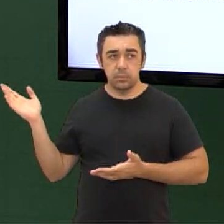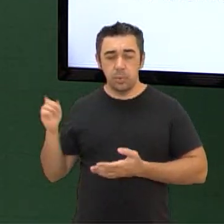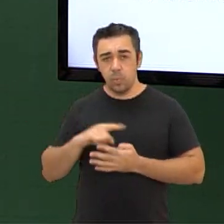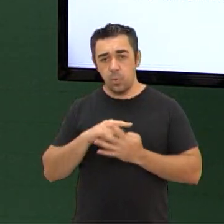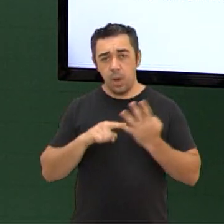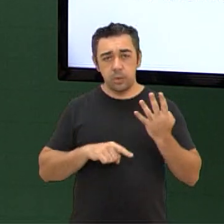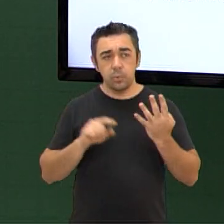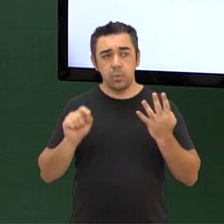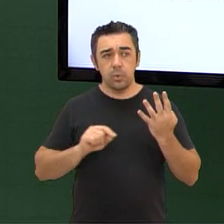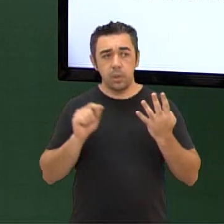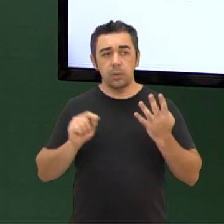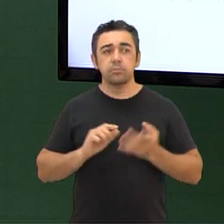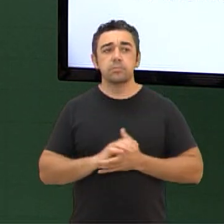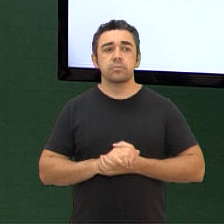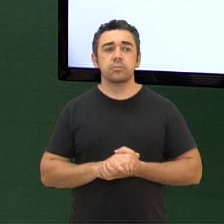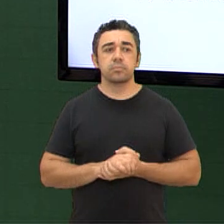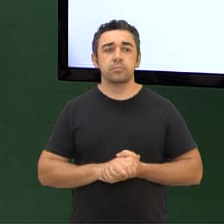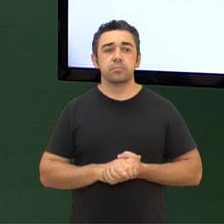4 carbonos,